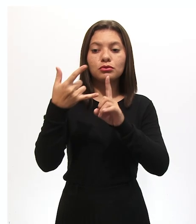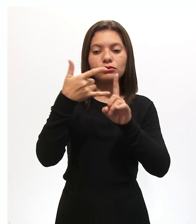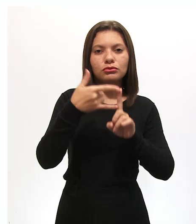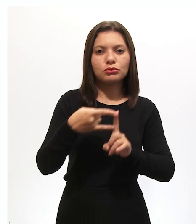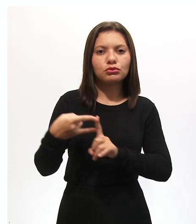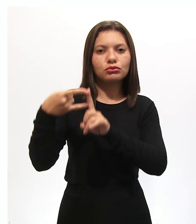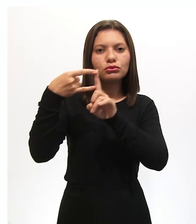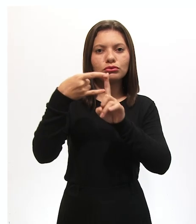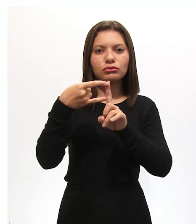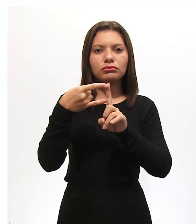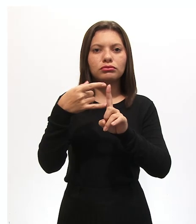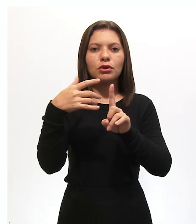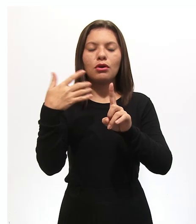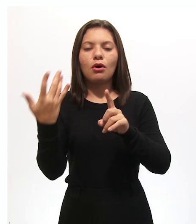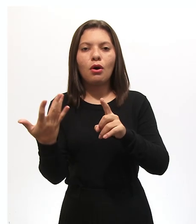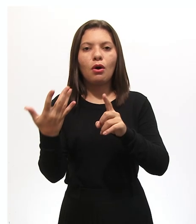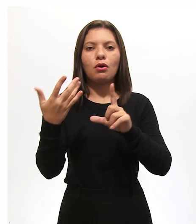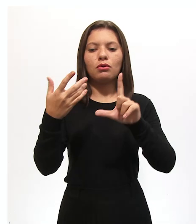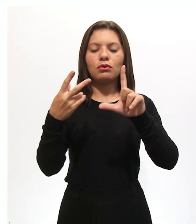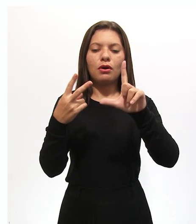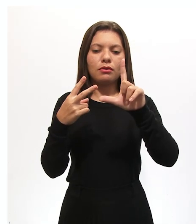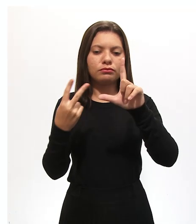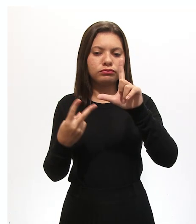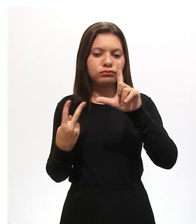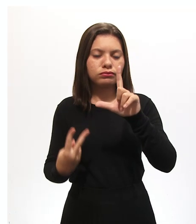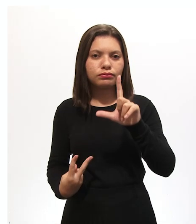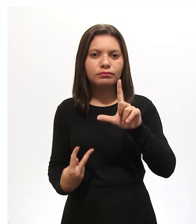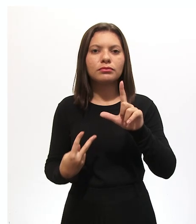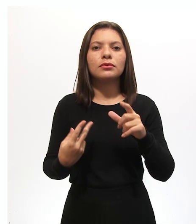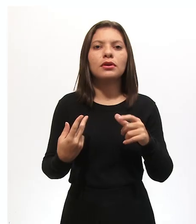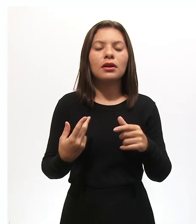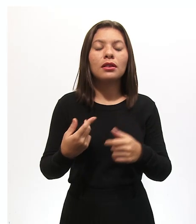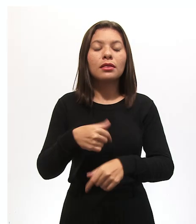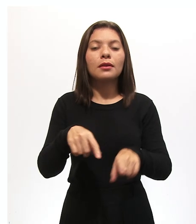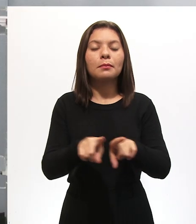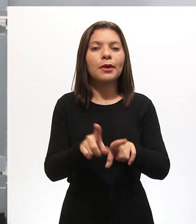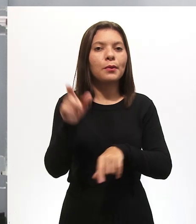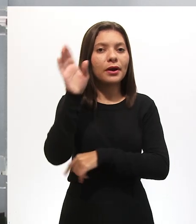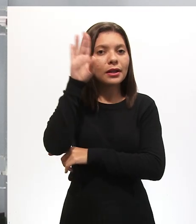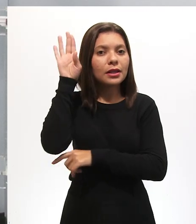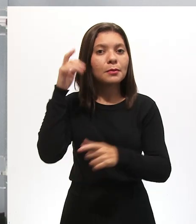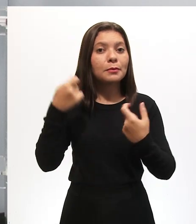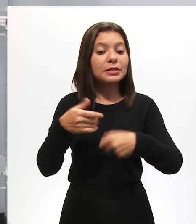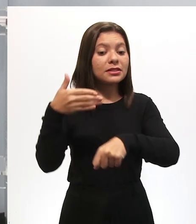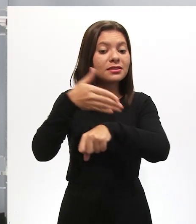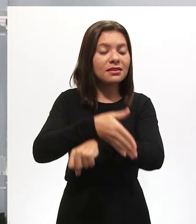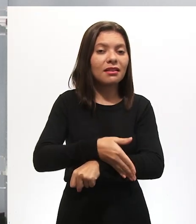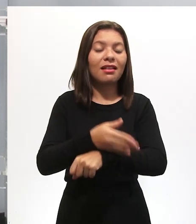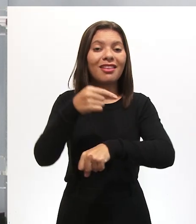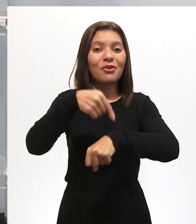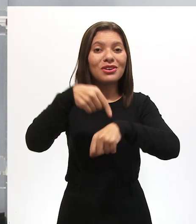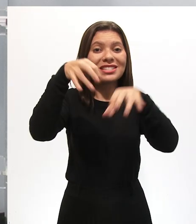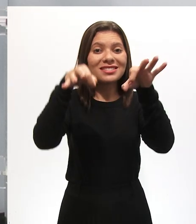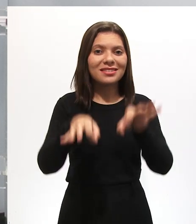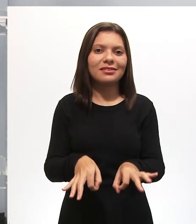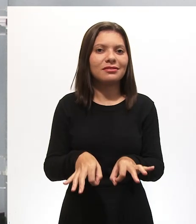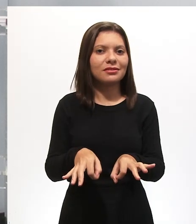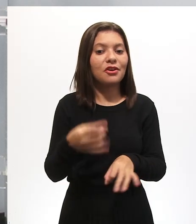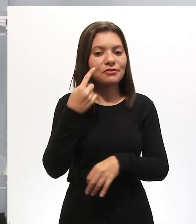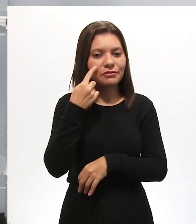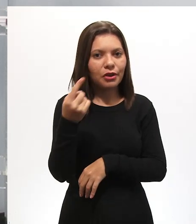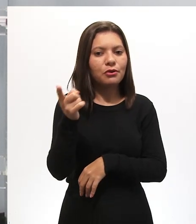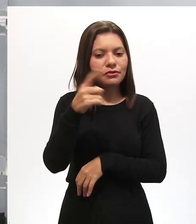Zoom, e o aluno ele deve participar no horário marcado. Então, olha só, professor, você precisa ter